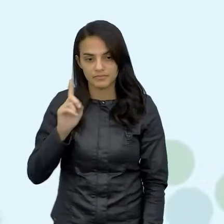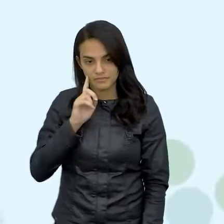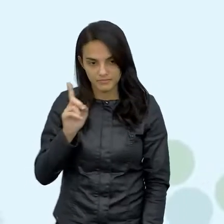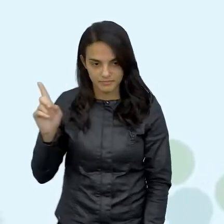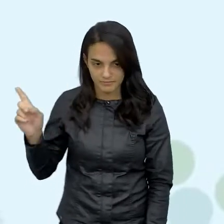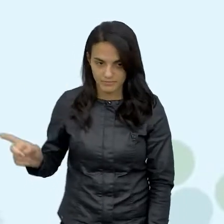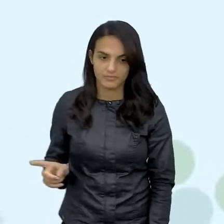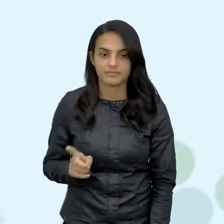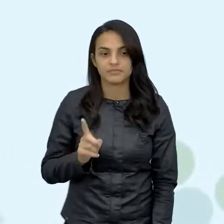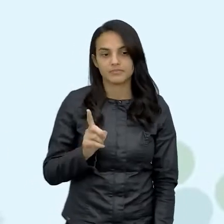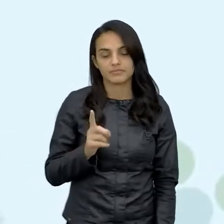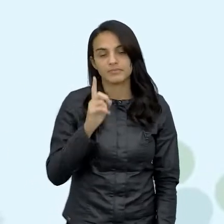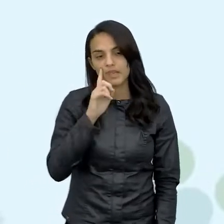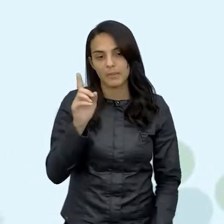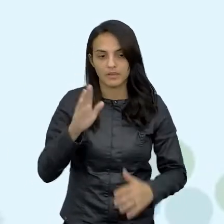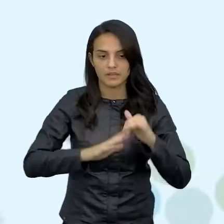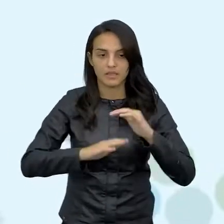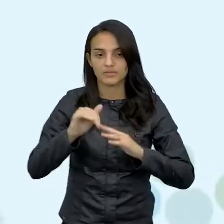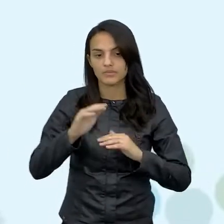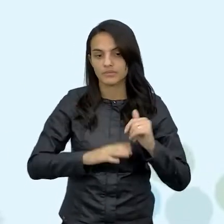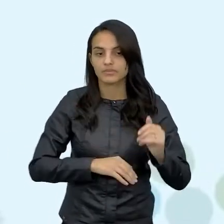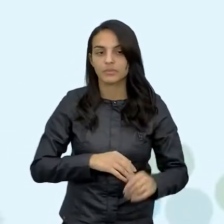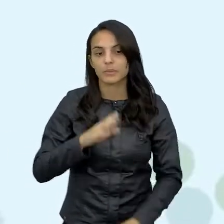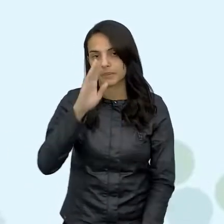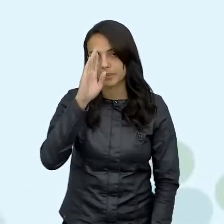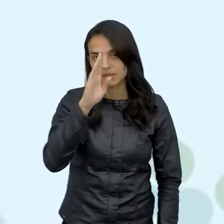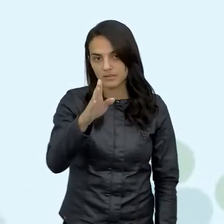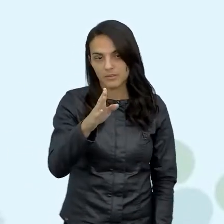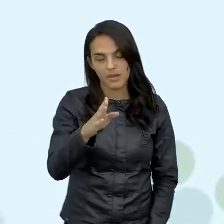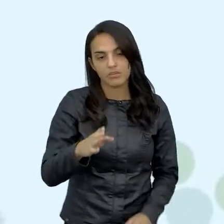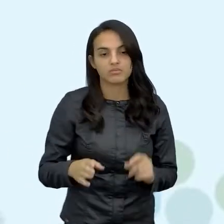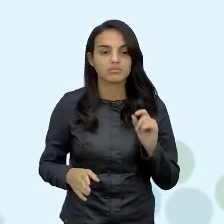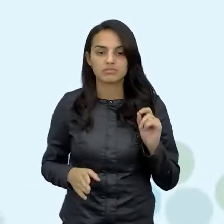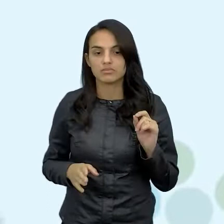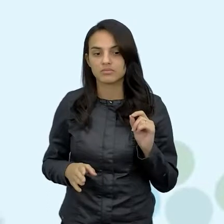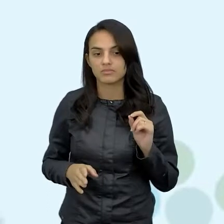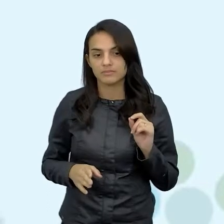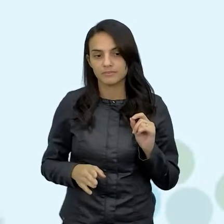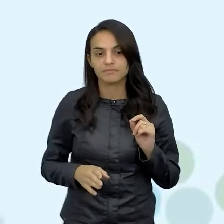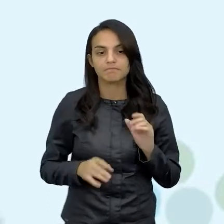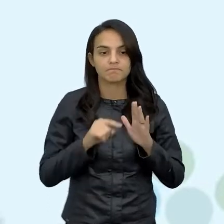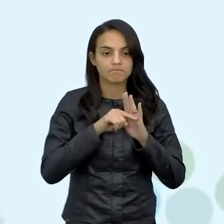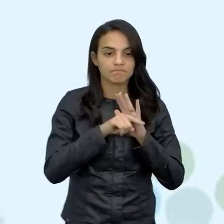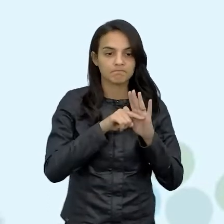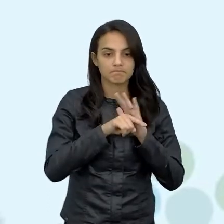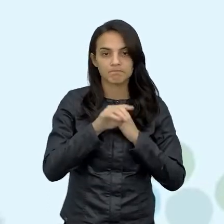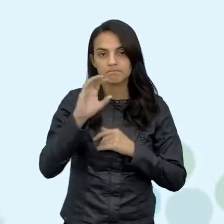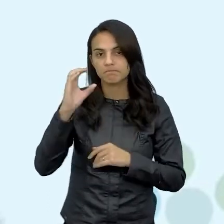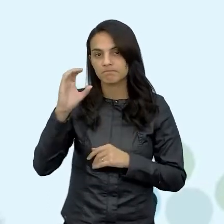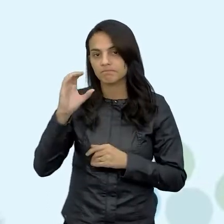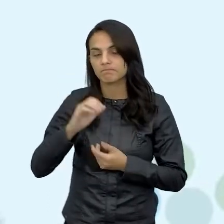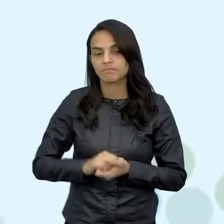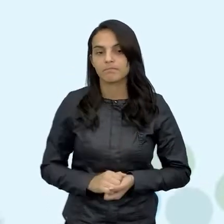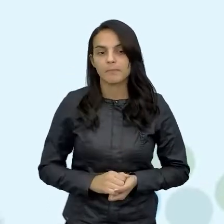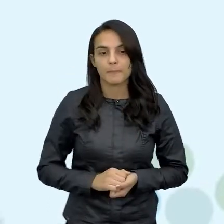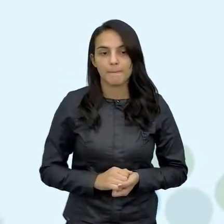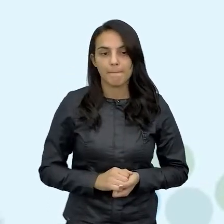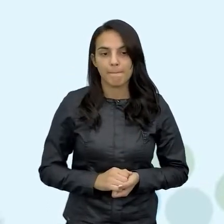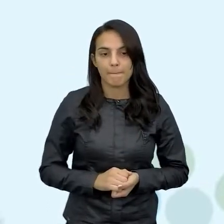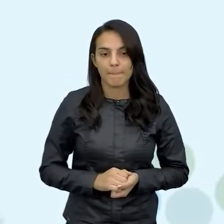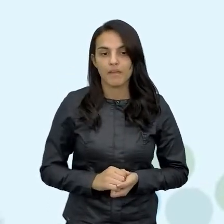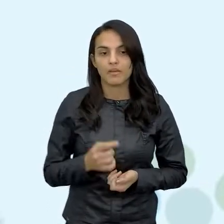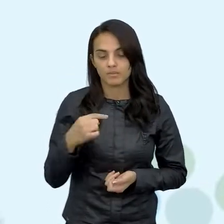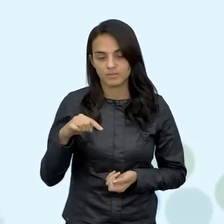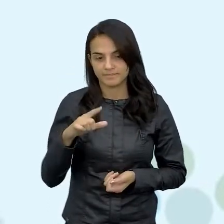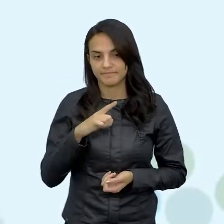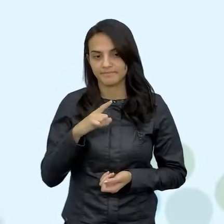né, habilidades dos eixos estruturantes. O principal eixo estruturante aí é a investigação científica. E aí nós temos